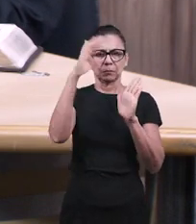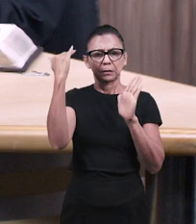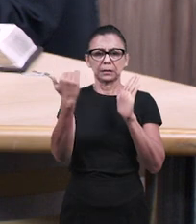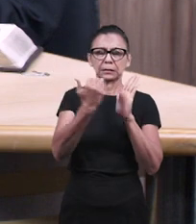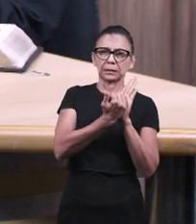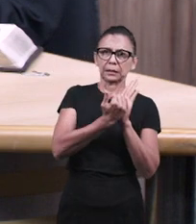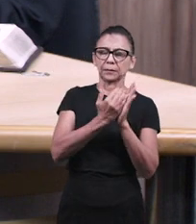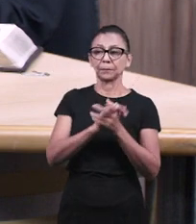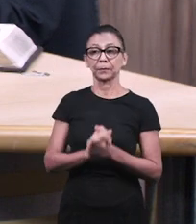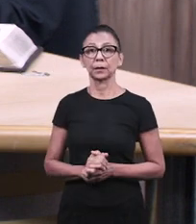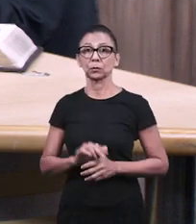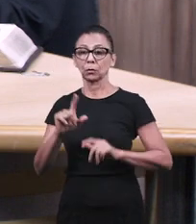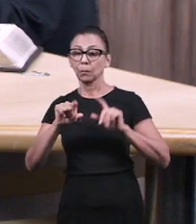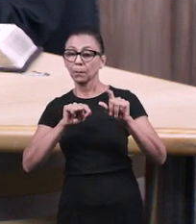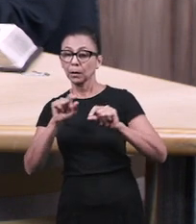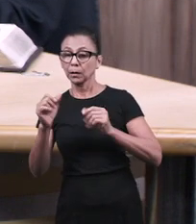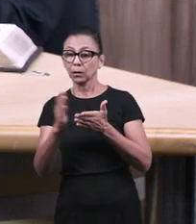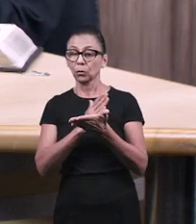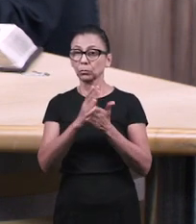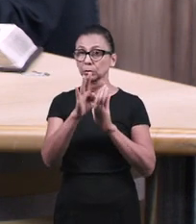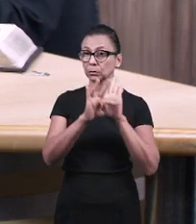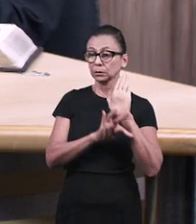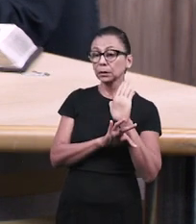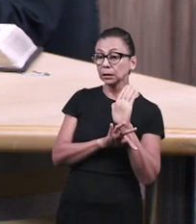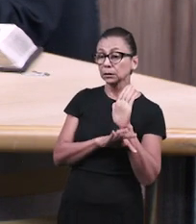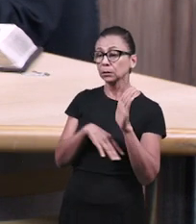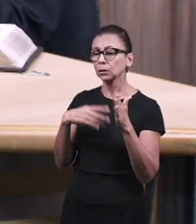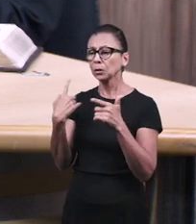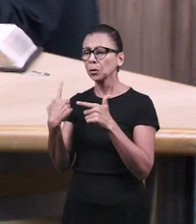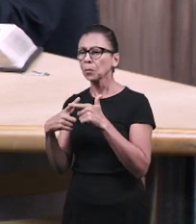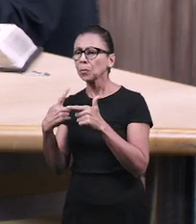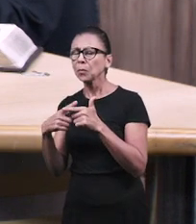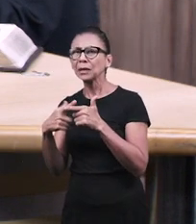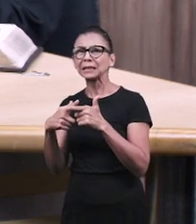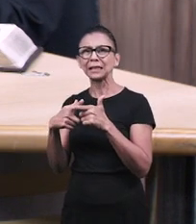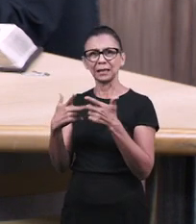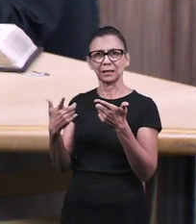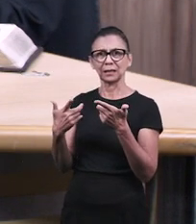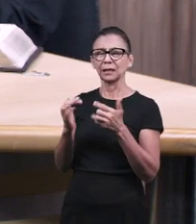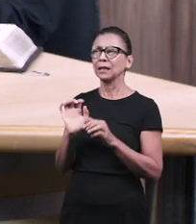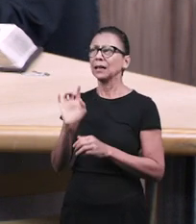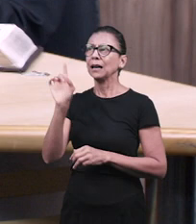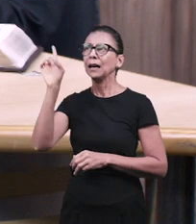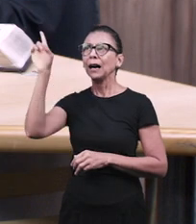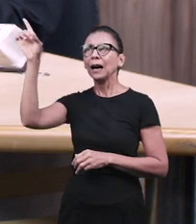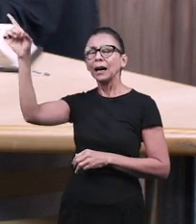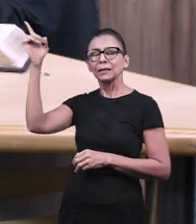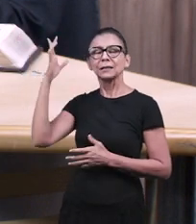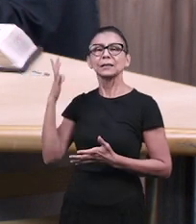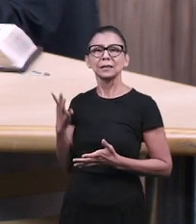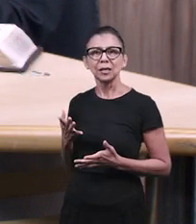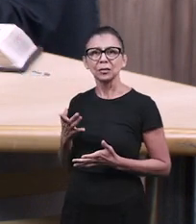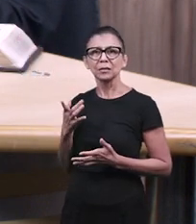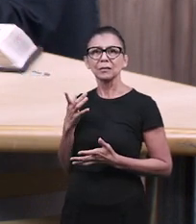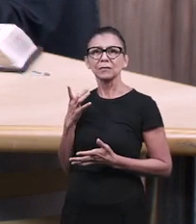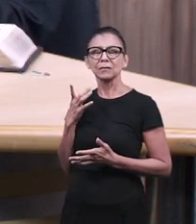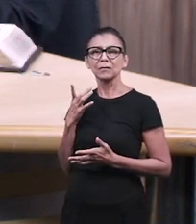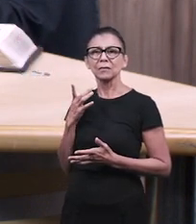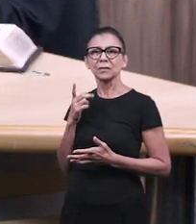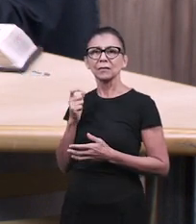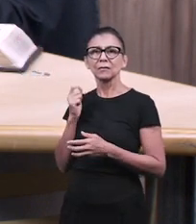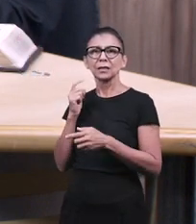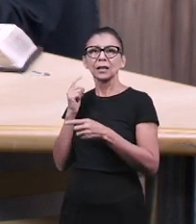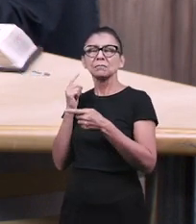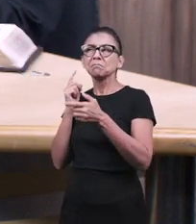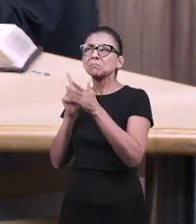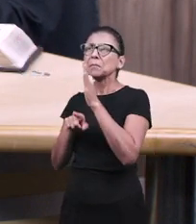Eu estou pegando alguns textos. Certo. Agora, pois, por que tentais a Deus, pondo sob a cerviz dos